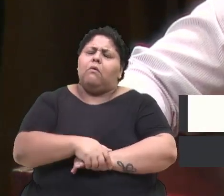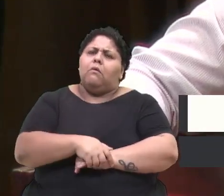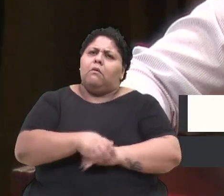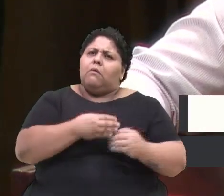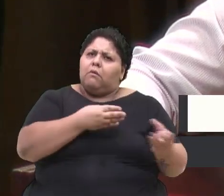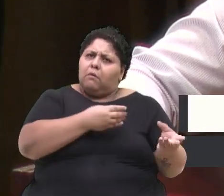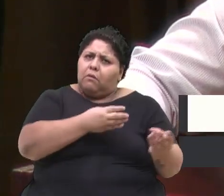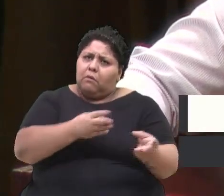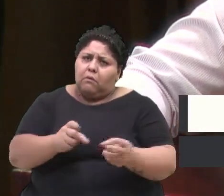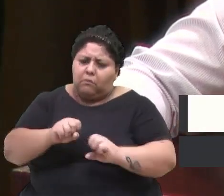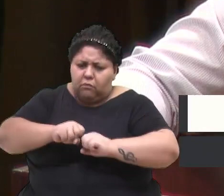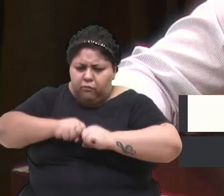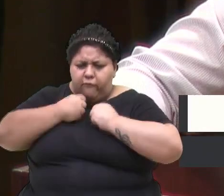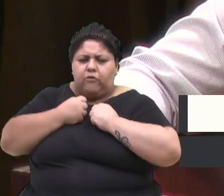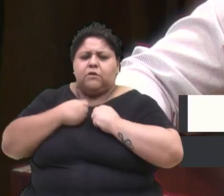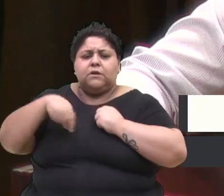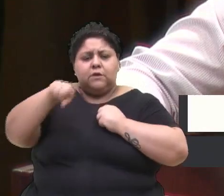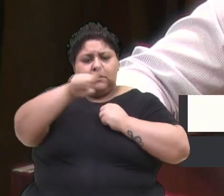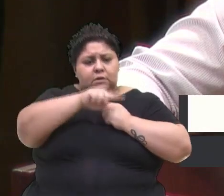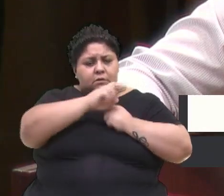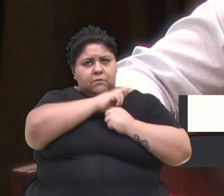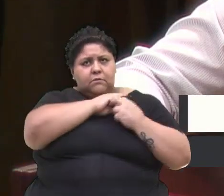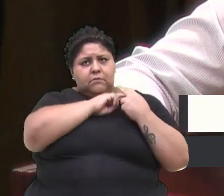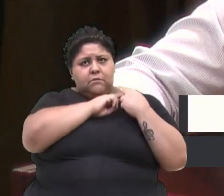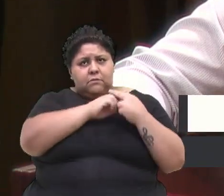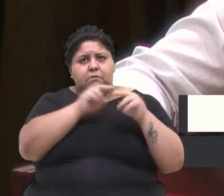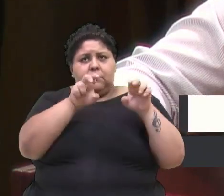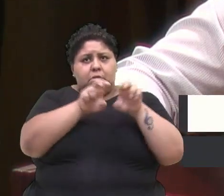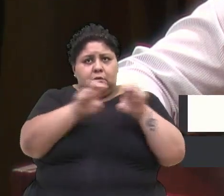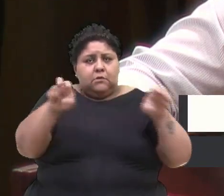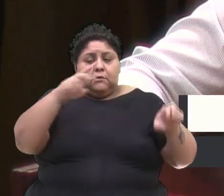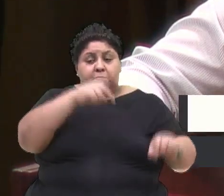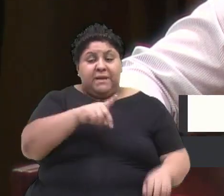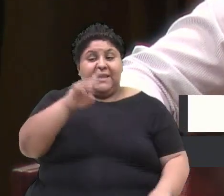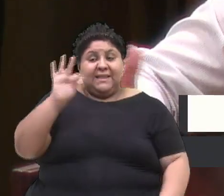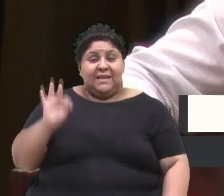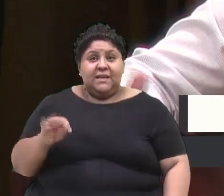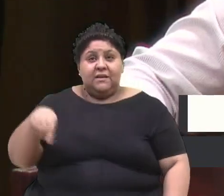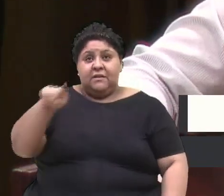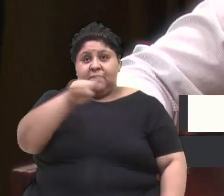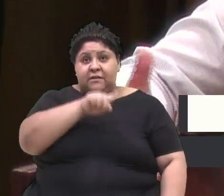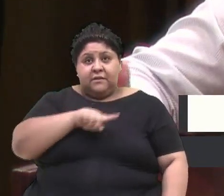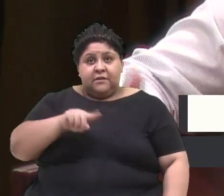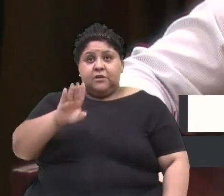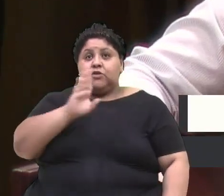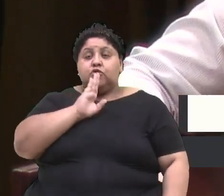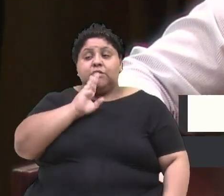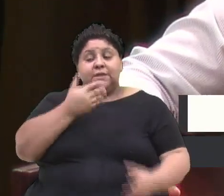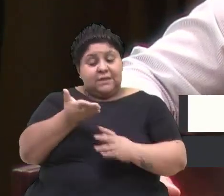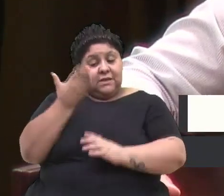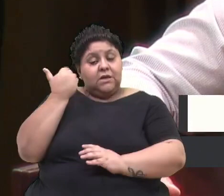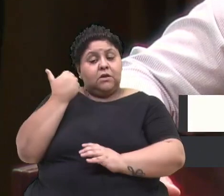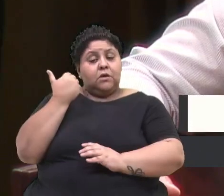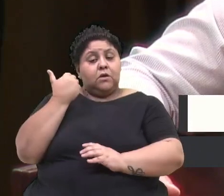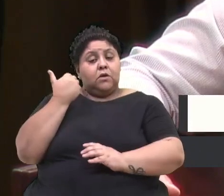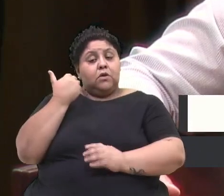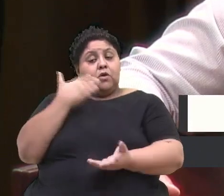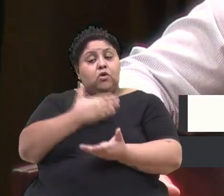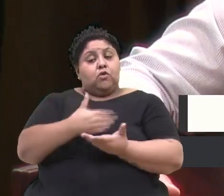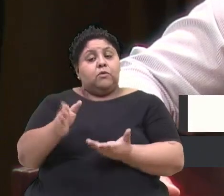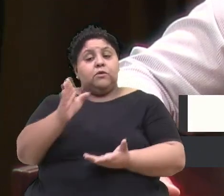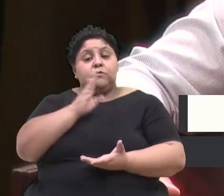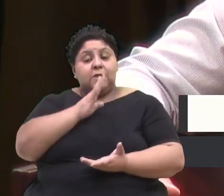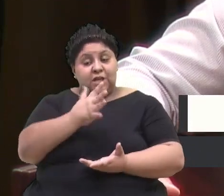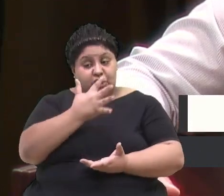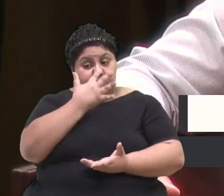muita competência. Então, aqui, em nome da bancada do PT, vereador D'Ambrós, a gente não se conhecia antes, passei a conhecer e admirar o